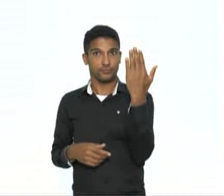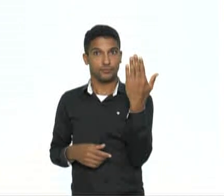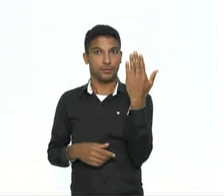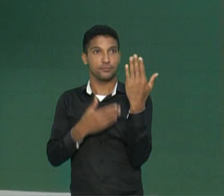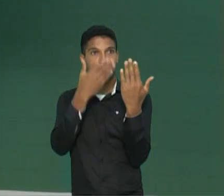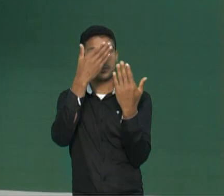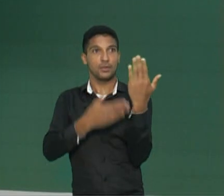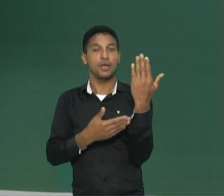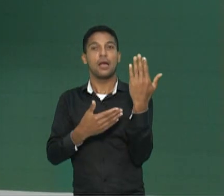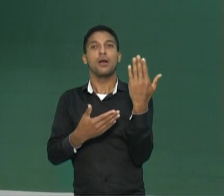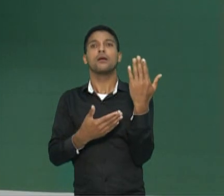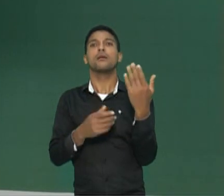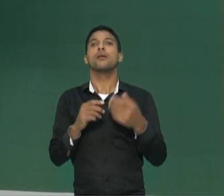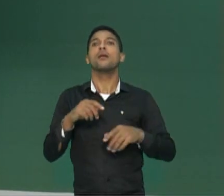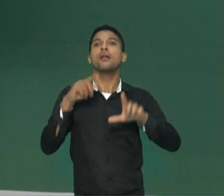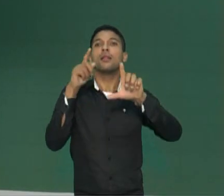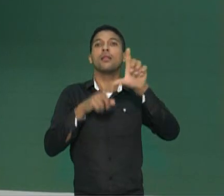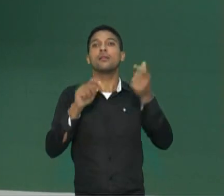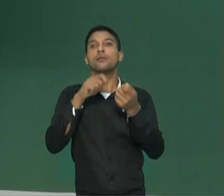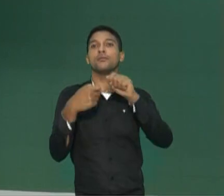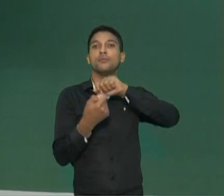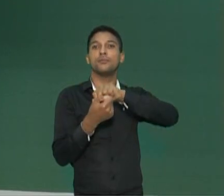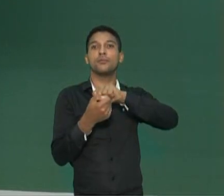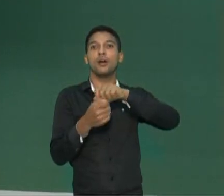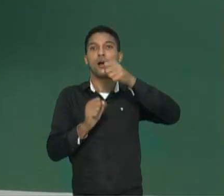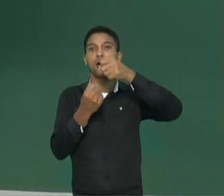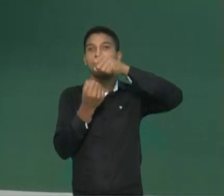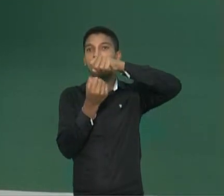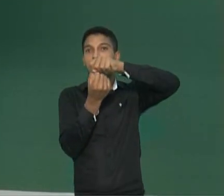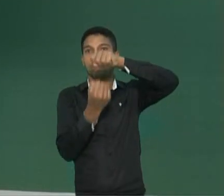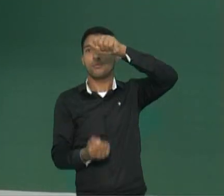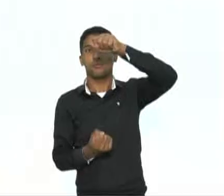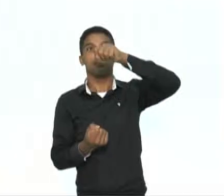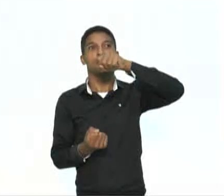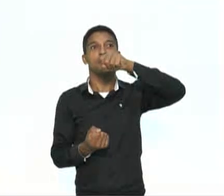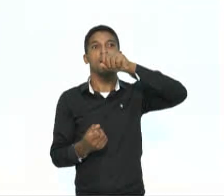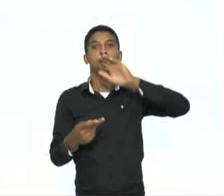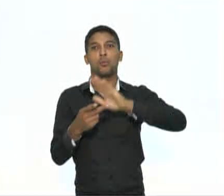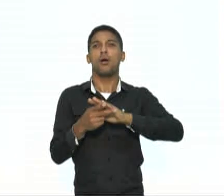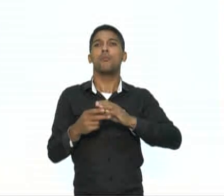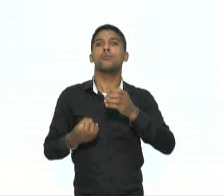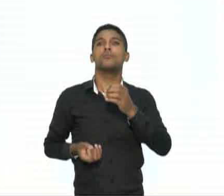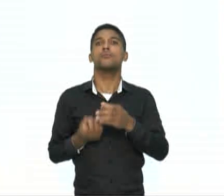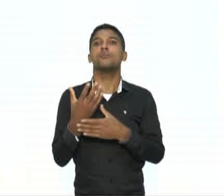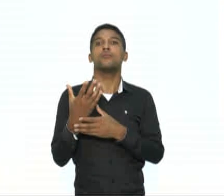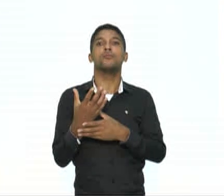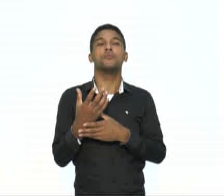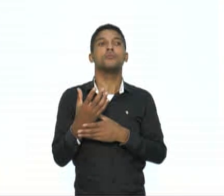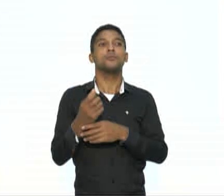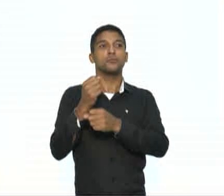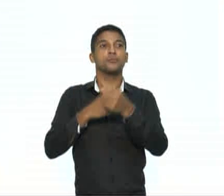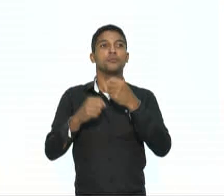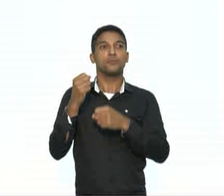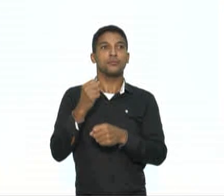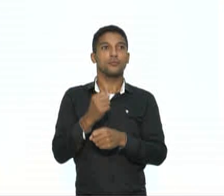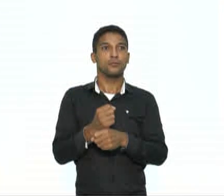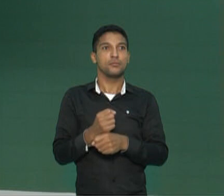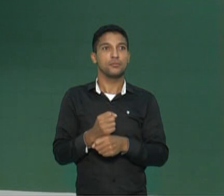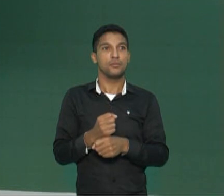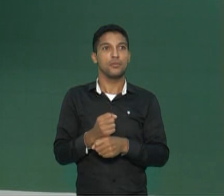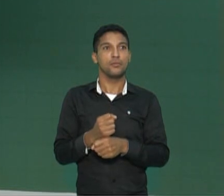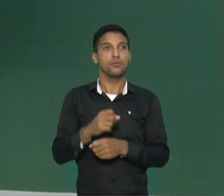europeu. Tá? Um manuscrito ricamente ilustrado de Prudentes, criado por volta de 900. Tá? Então você vê que a